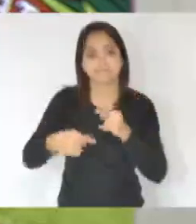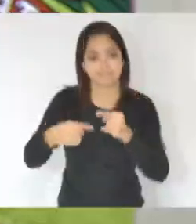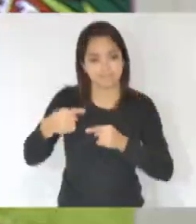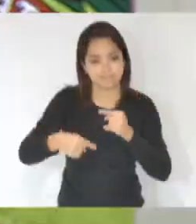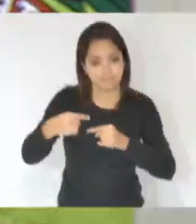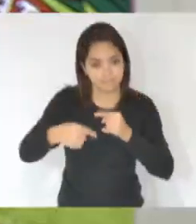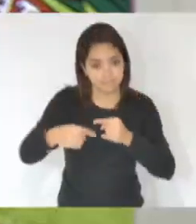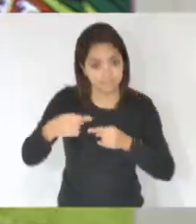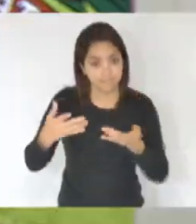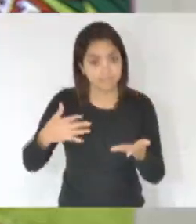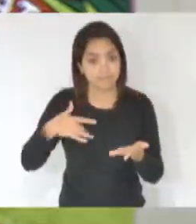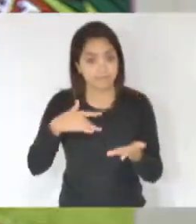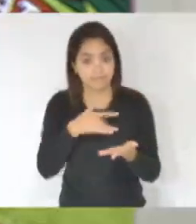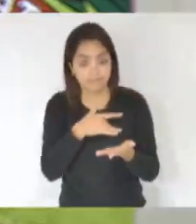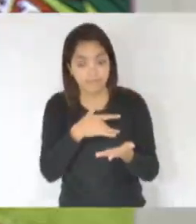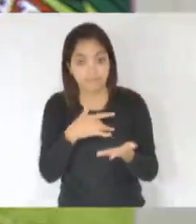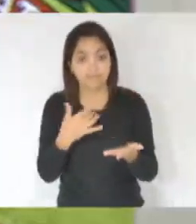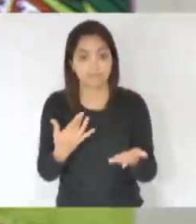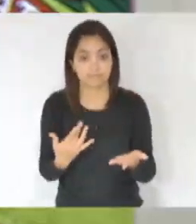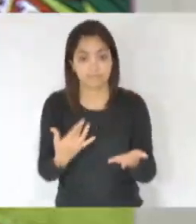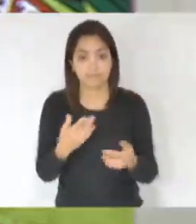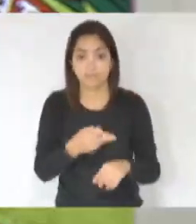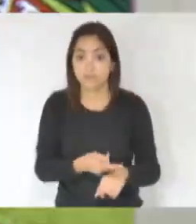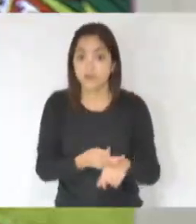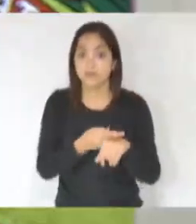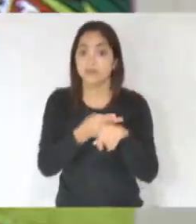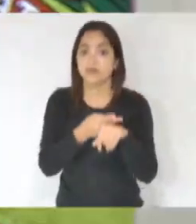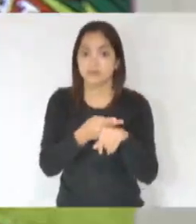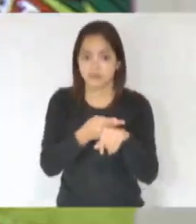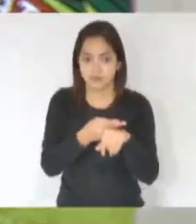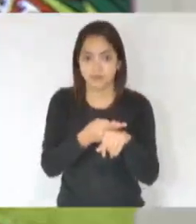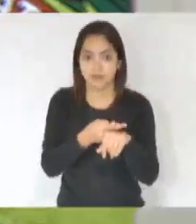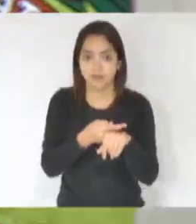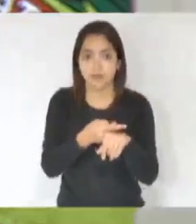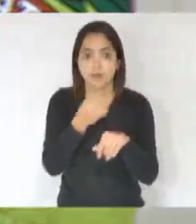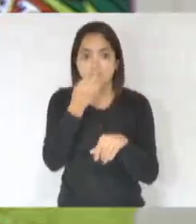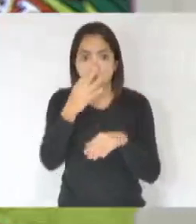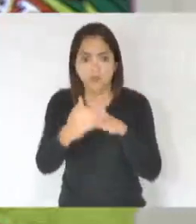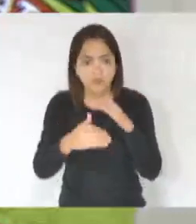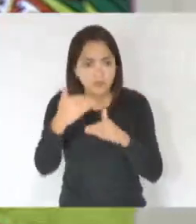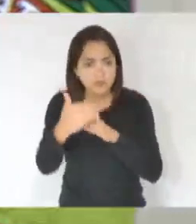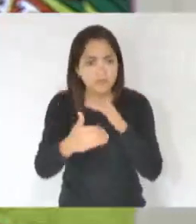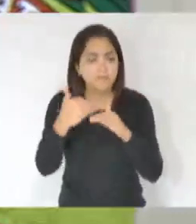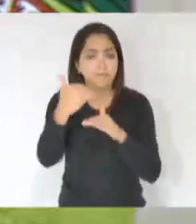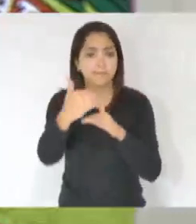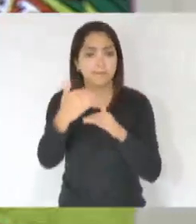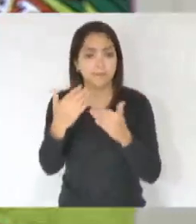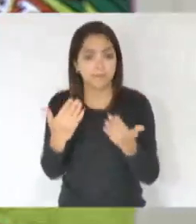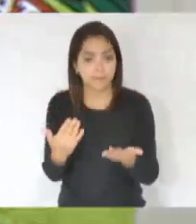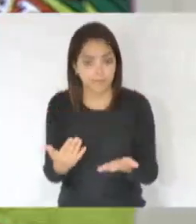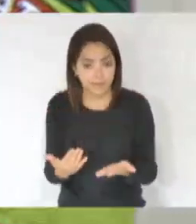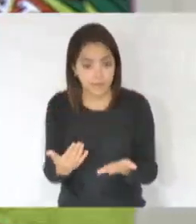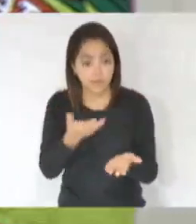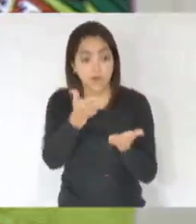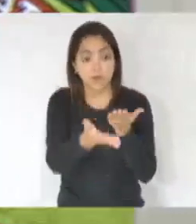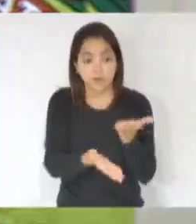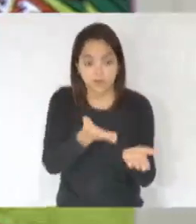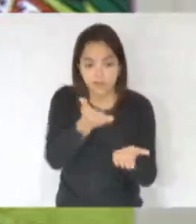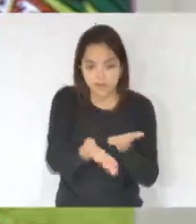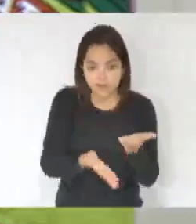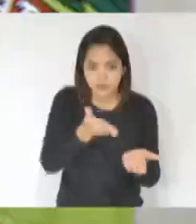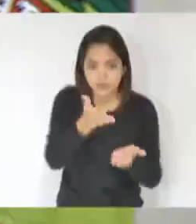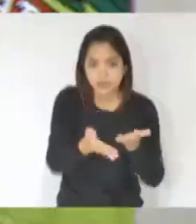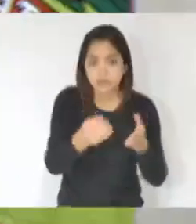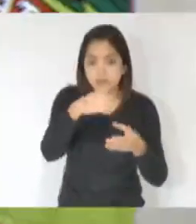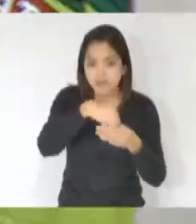regionalização da saúde, de premiação também do bom desempenho no que concerne ao atendimento da rede hospitalar,